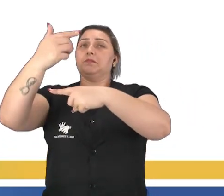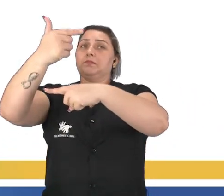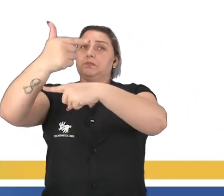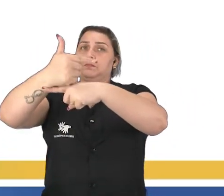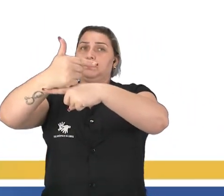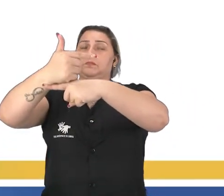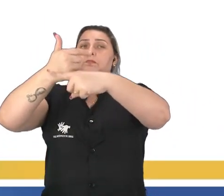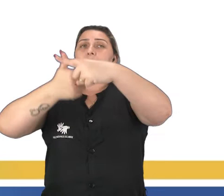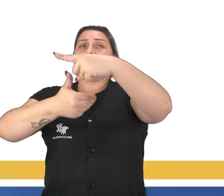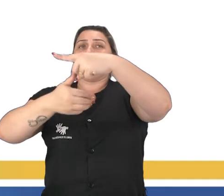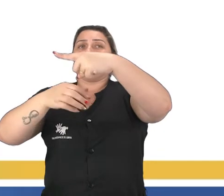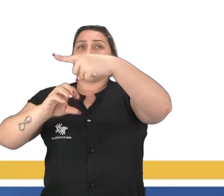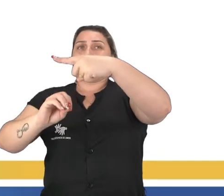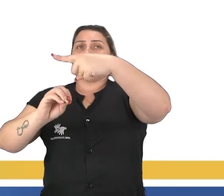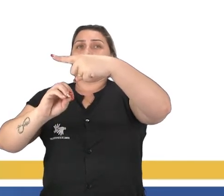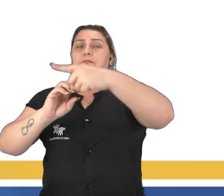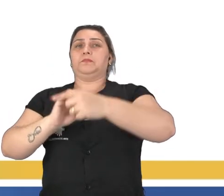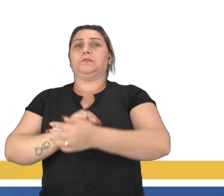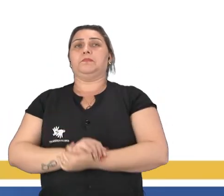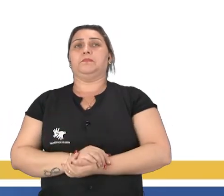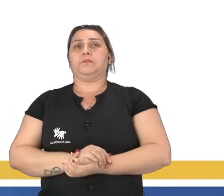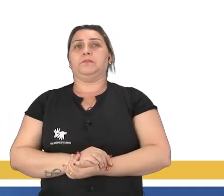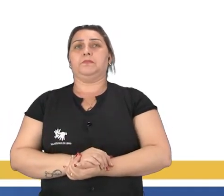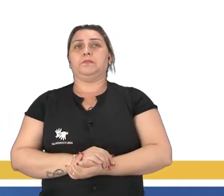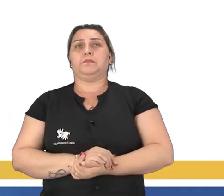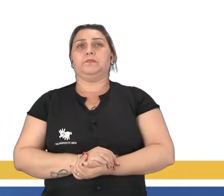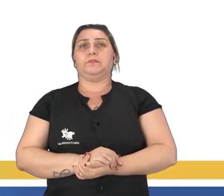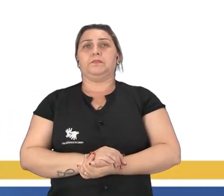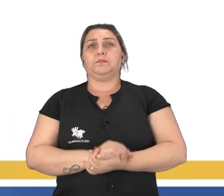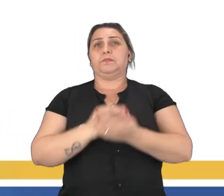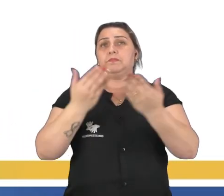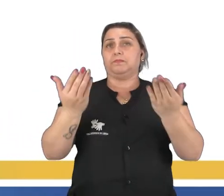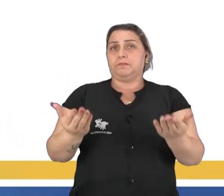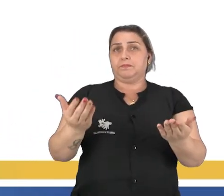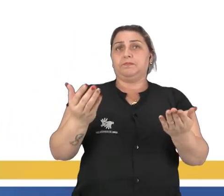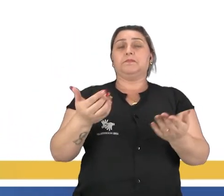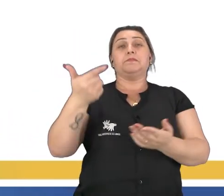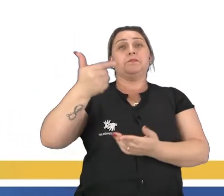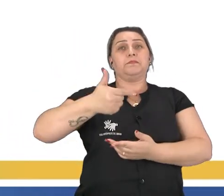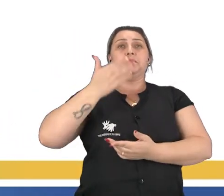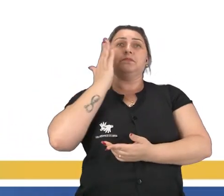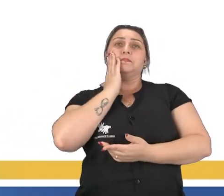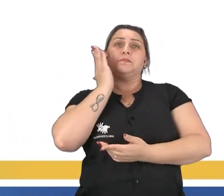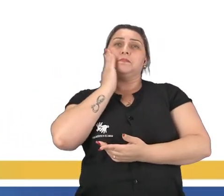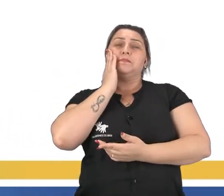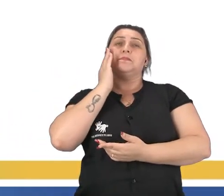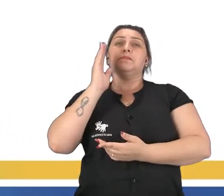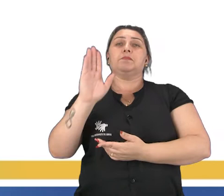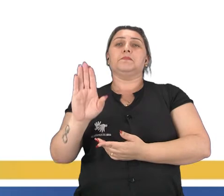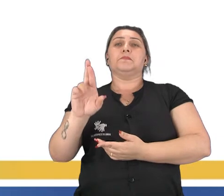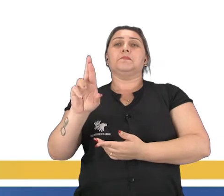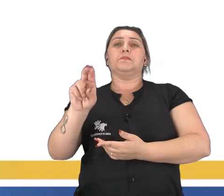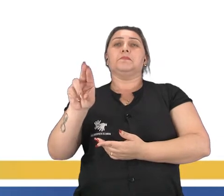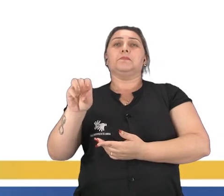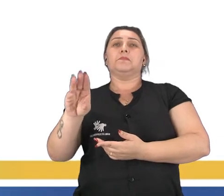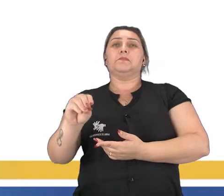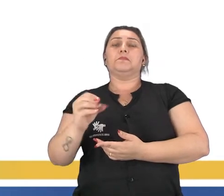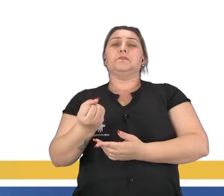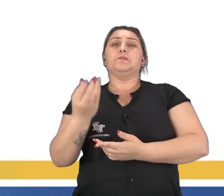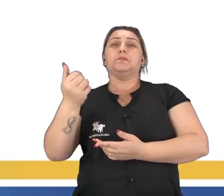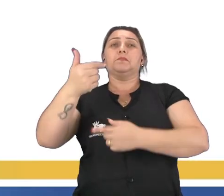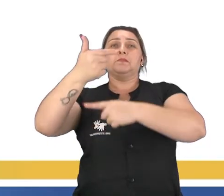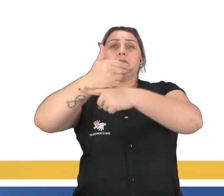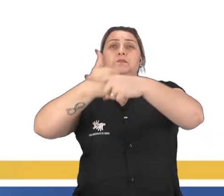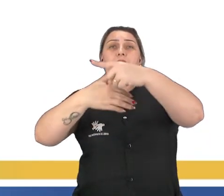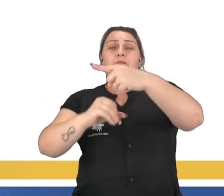1 sobre 10, que é igual a 2/10. Desse modo, no segundo dia, o Bruno percorreu